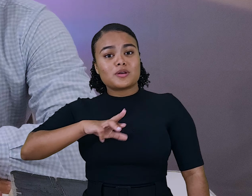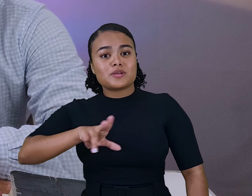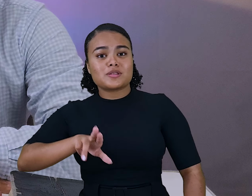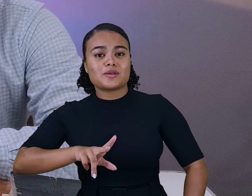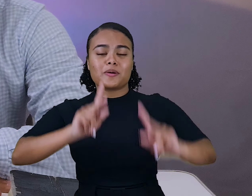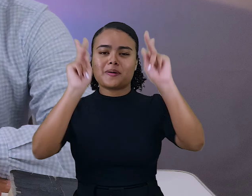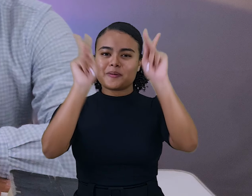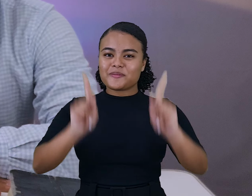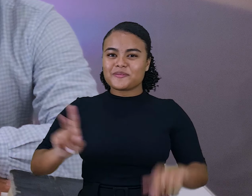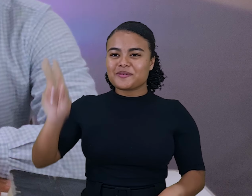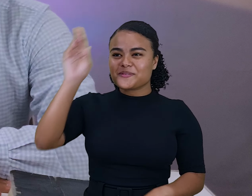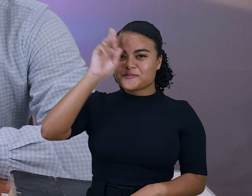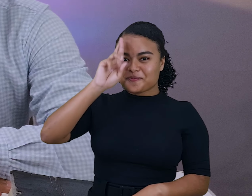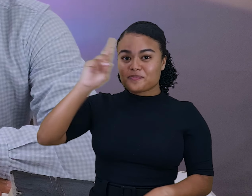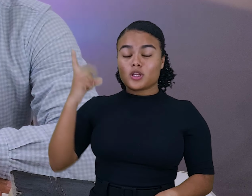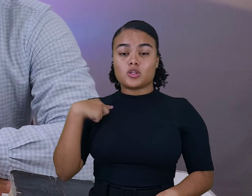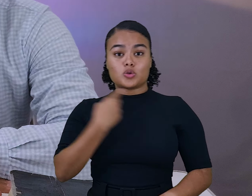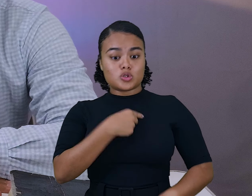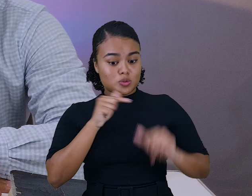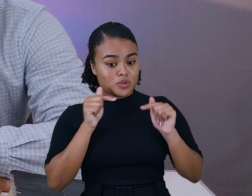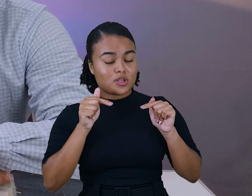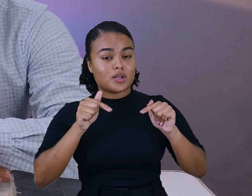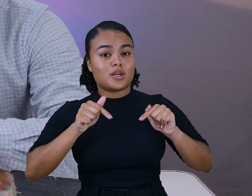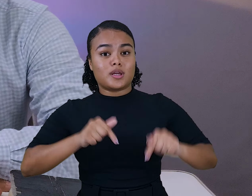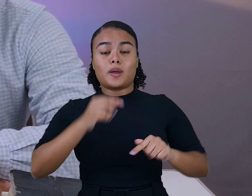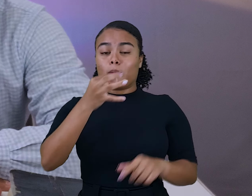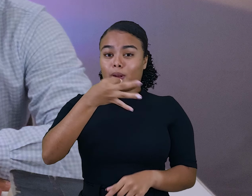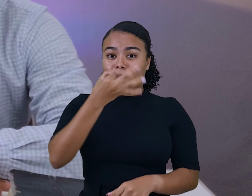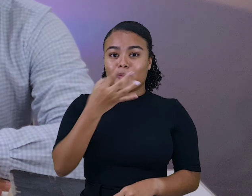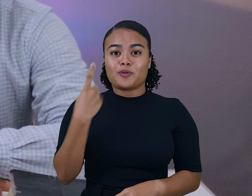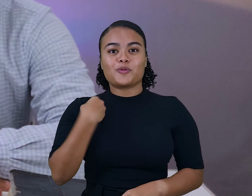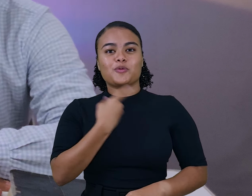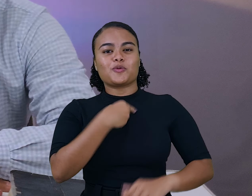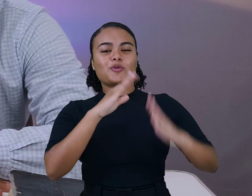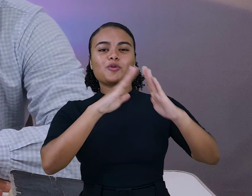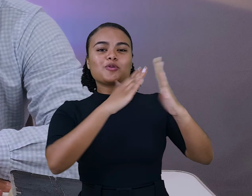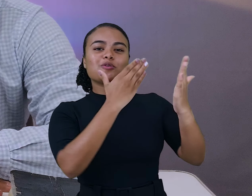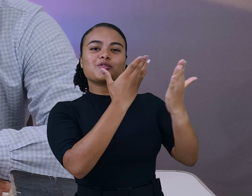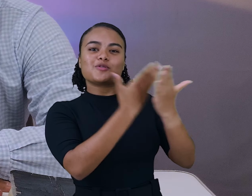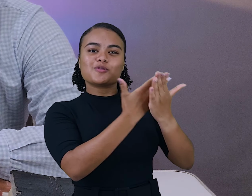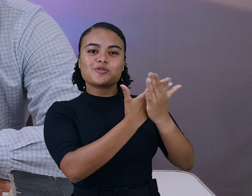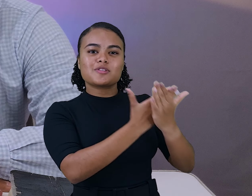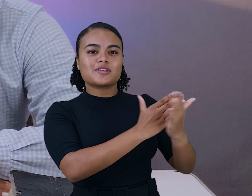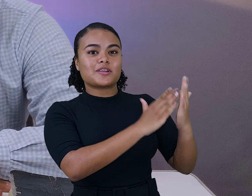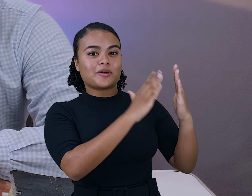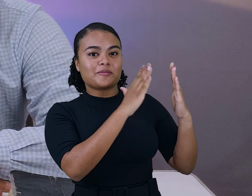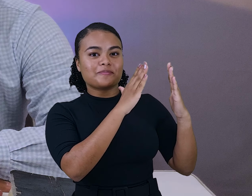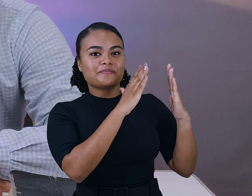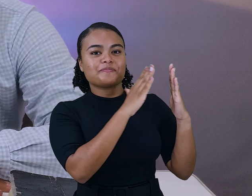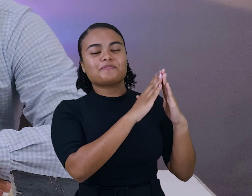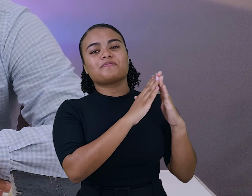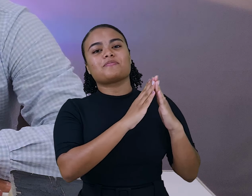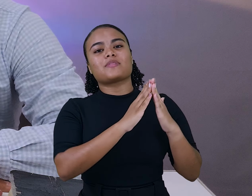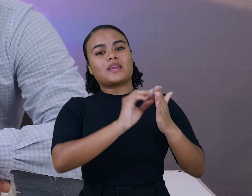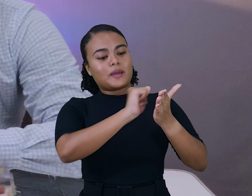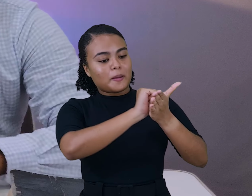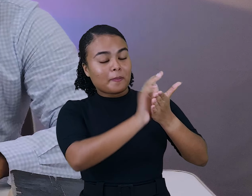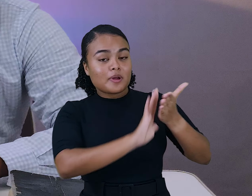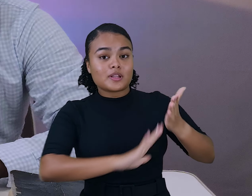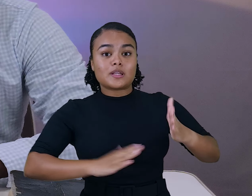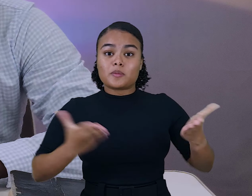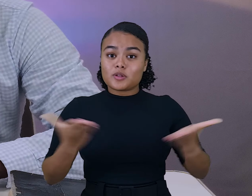Meus irmãos, a paz do Senhor, nós estamos aqui para mais um comentário do nosso estudo bíblico nos lares. E para a lição